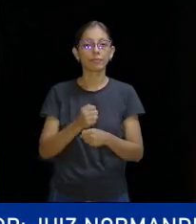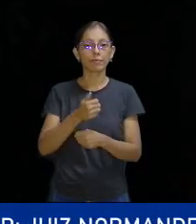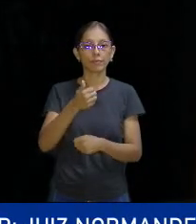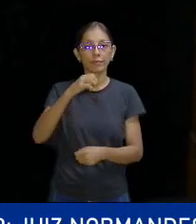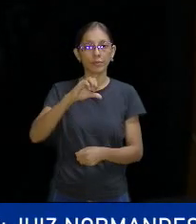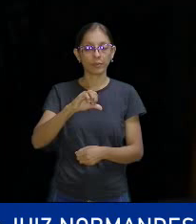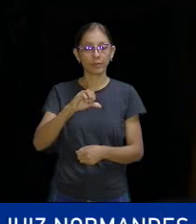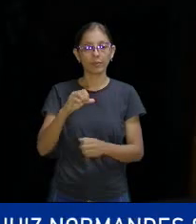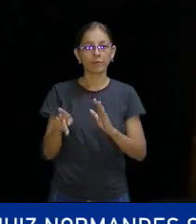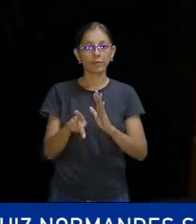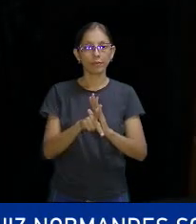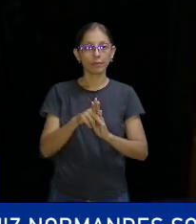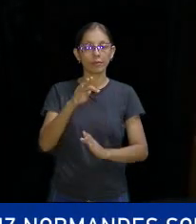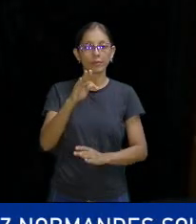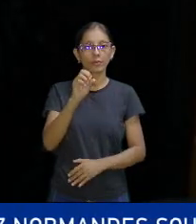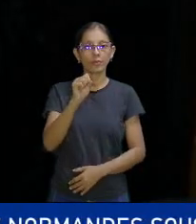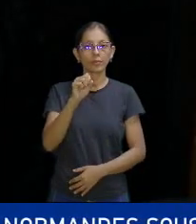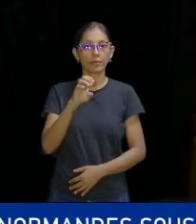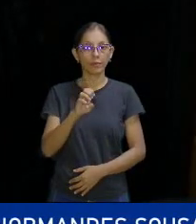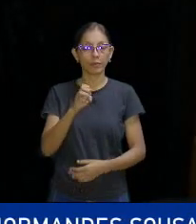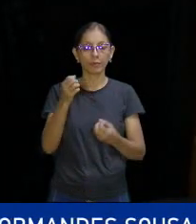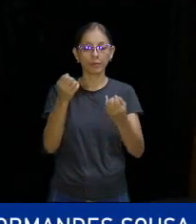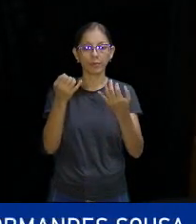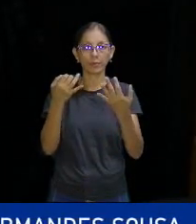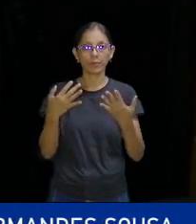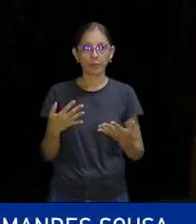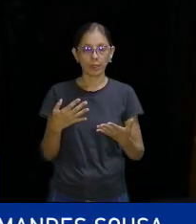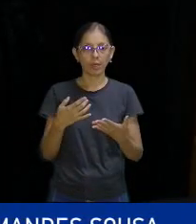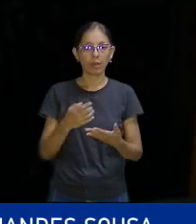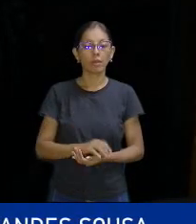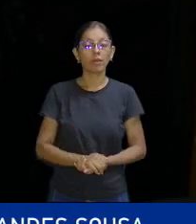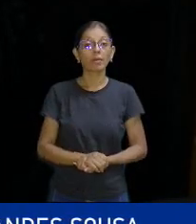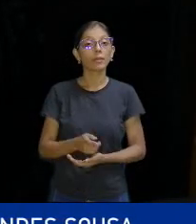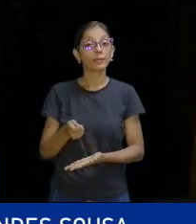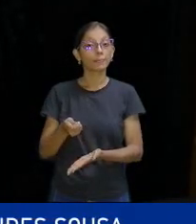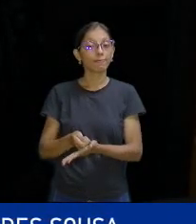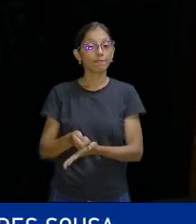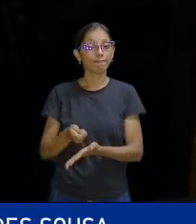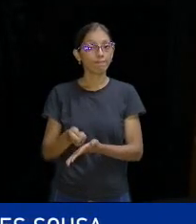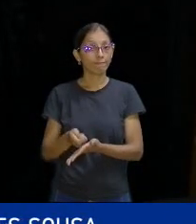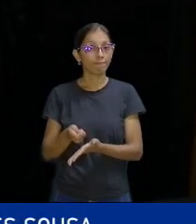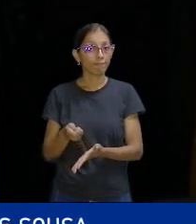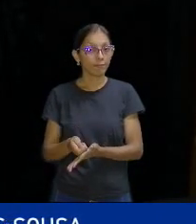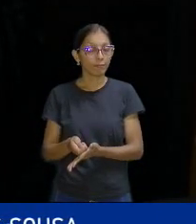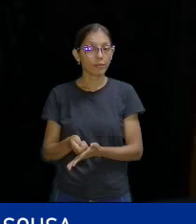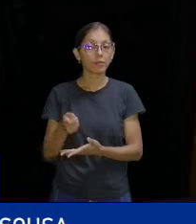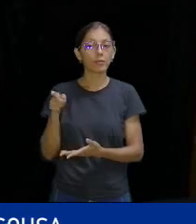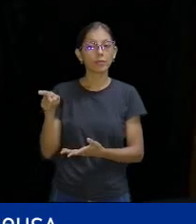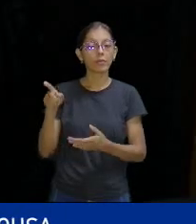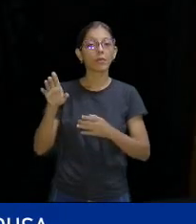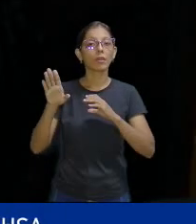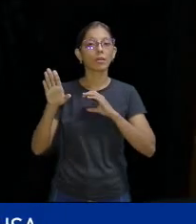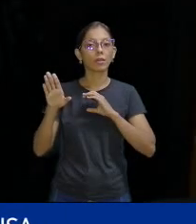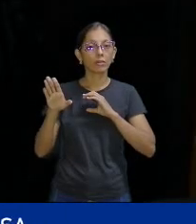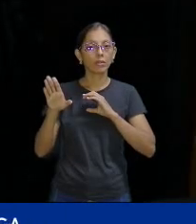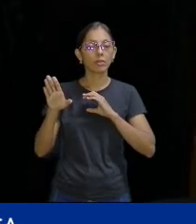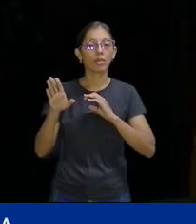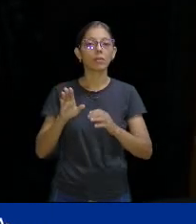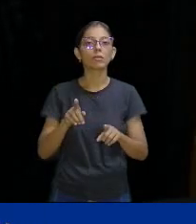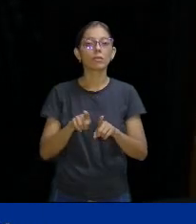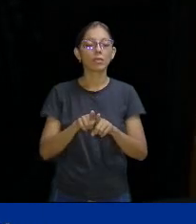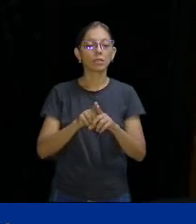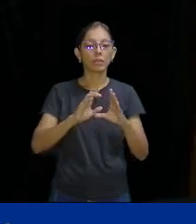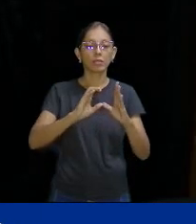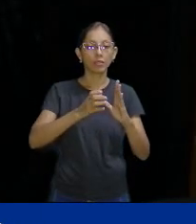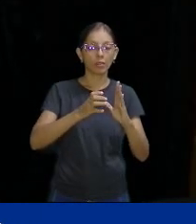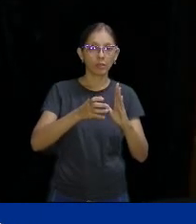assim, artigo 8º, é obrigatória para os partidos políticos e para as candidatas ou candidatos